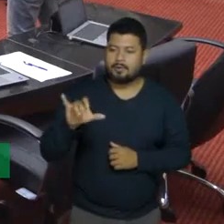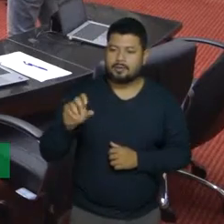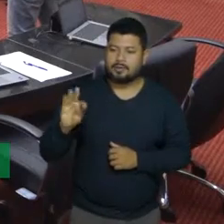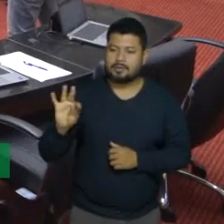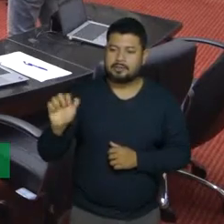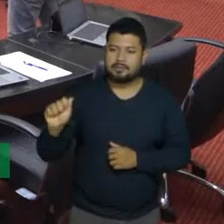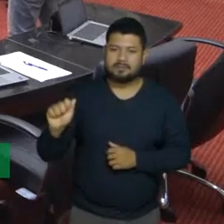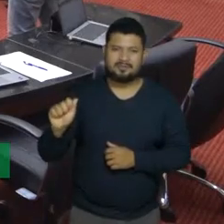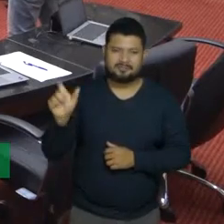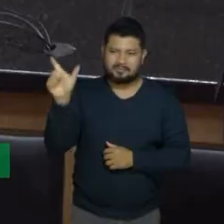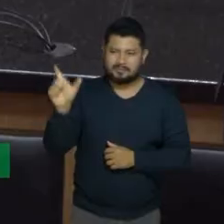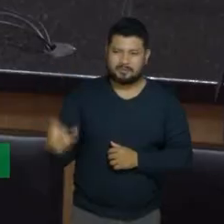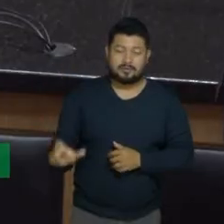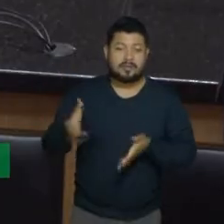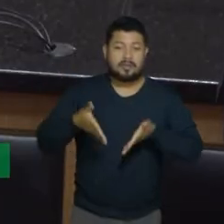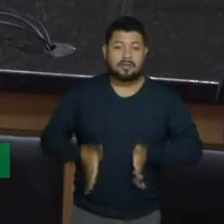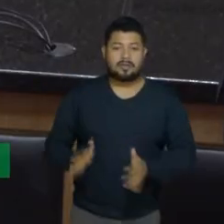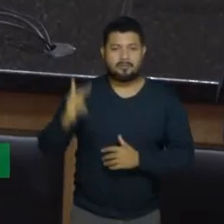de Lages em